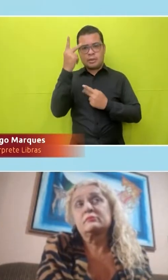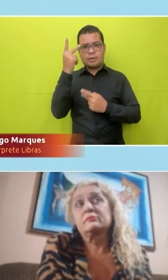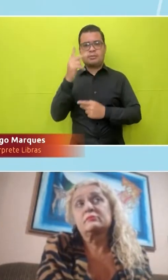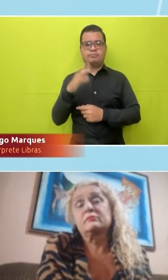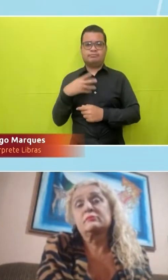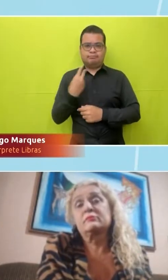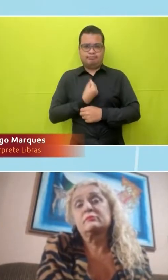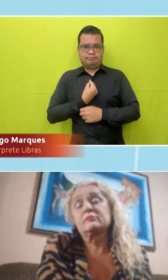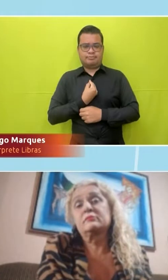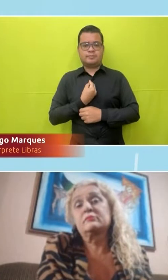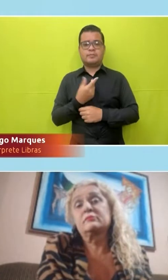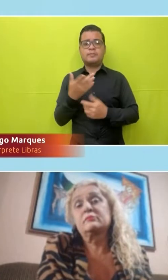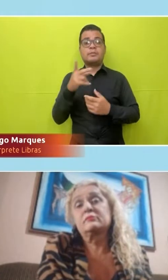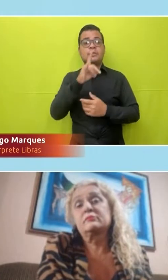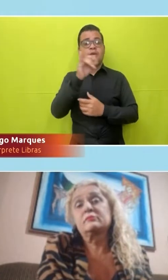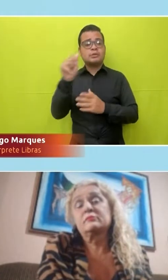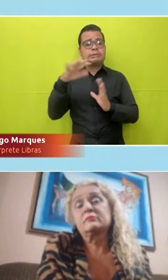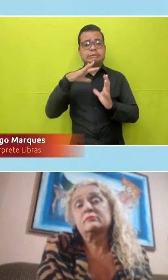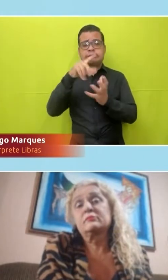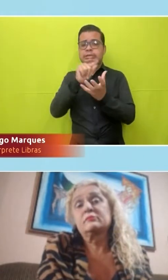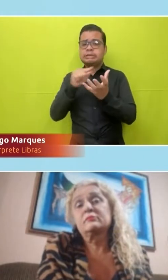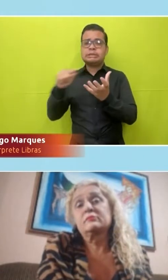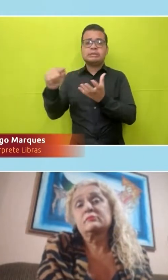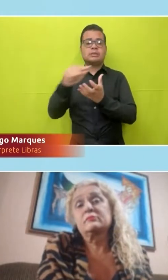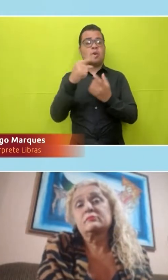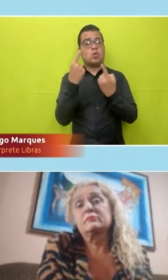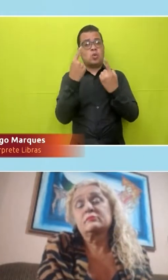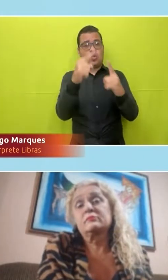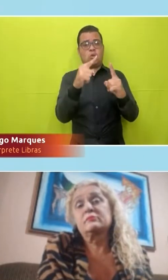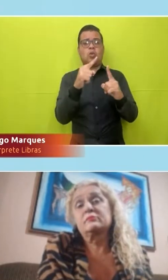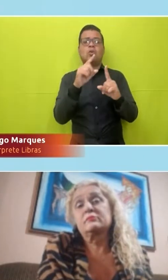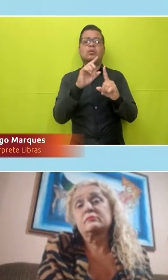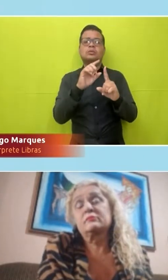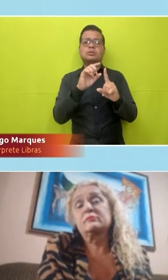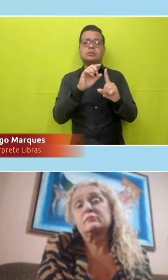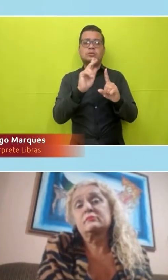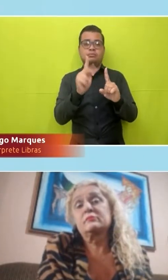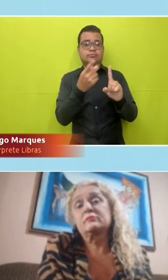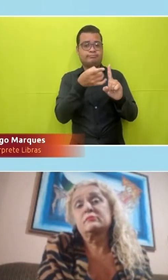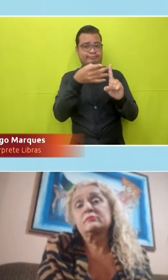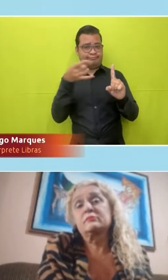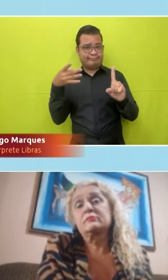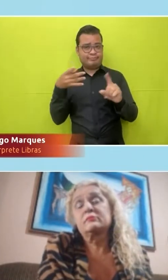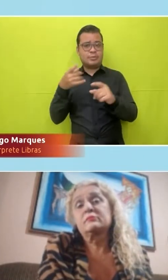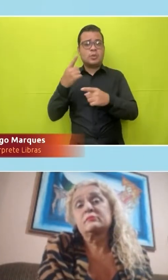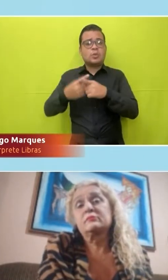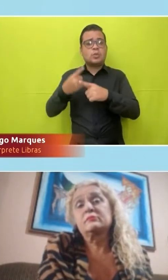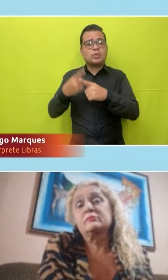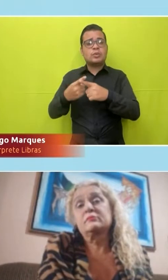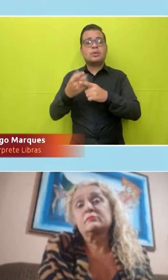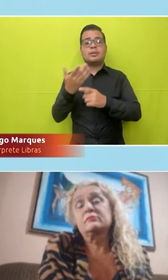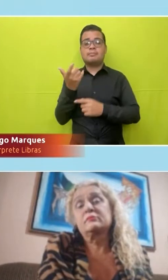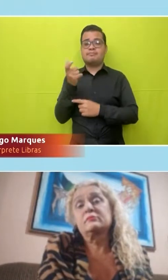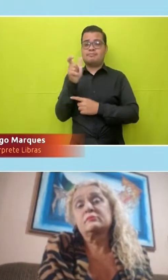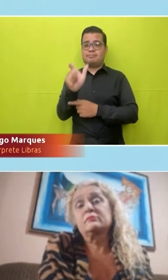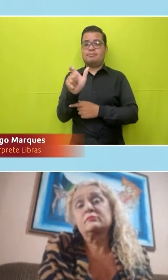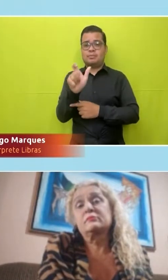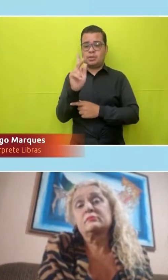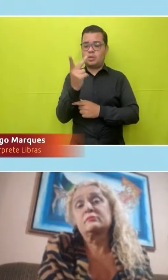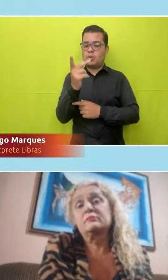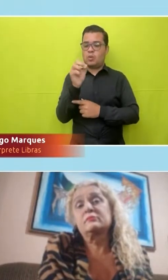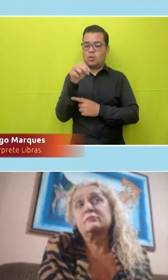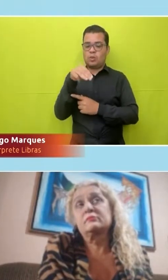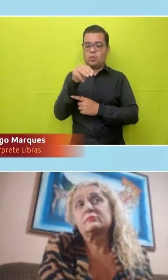contra a Homofobia é comemorado nessa data em memória ao dia em que o termo